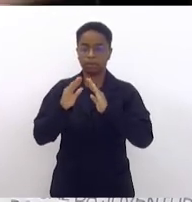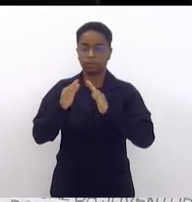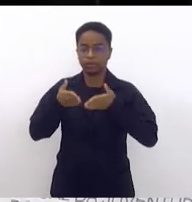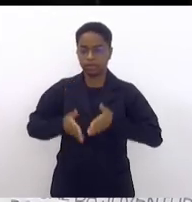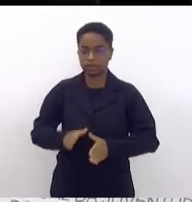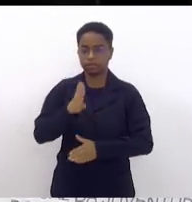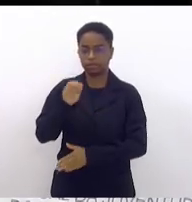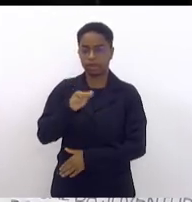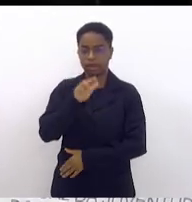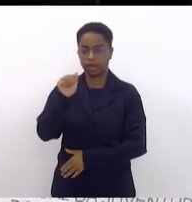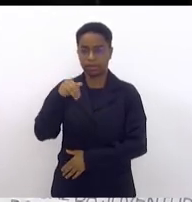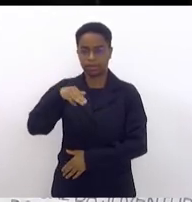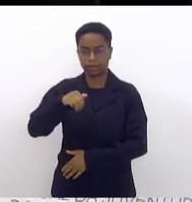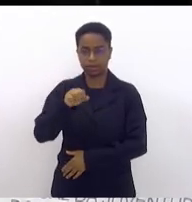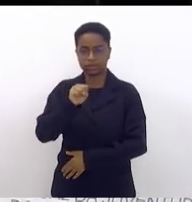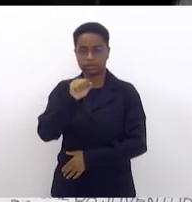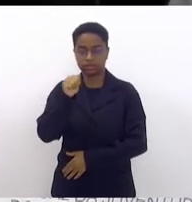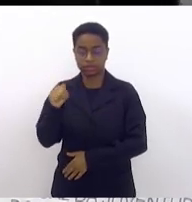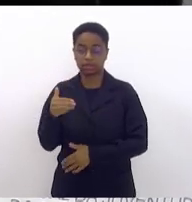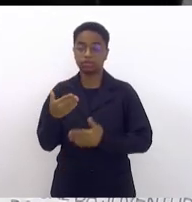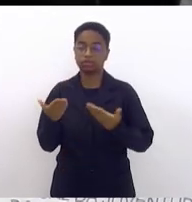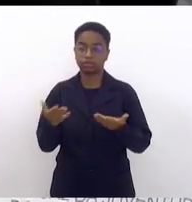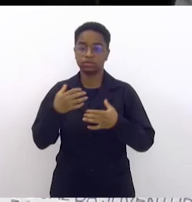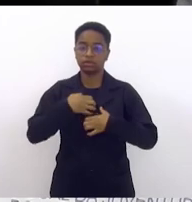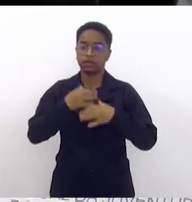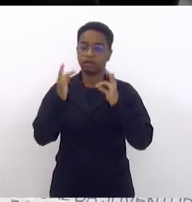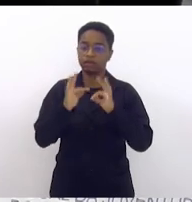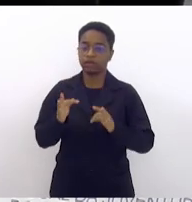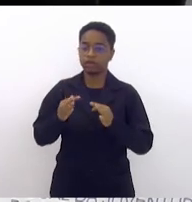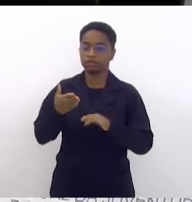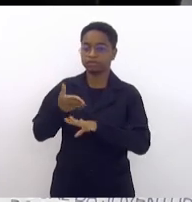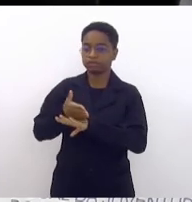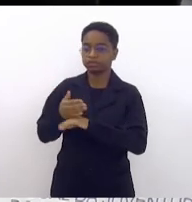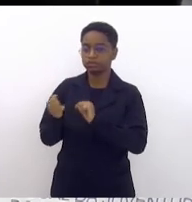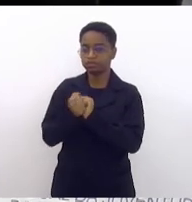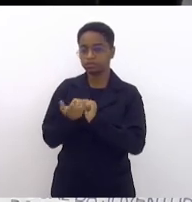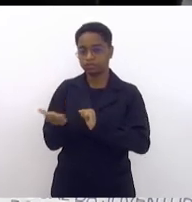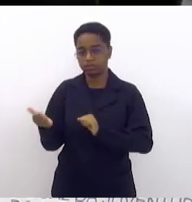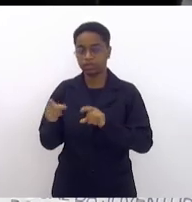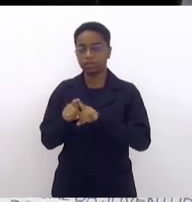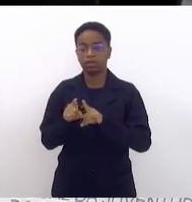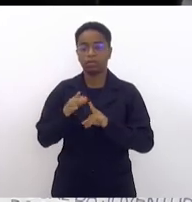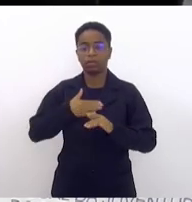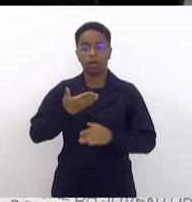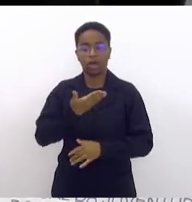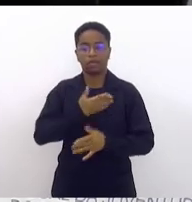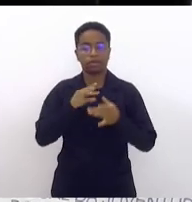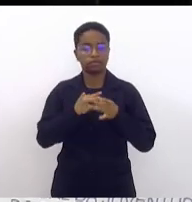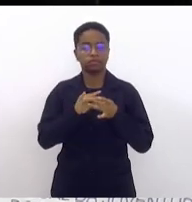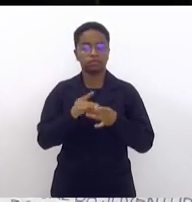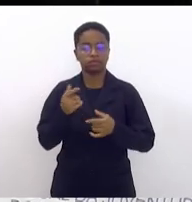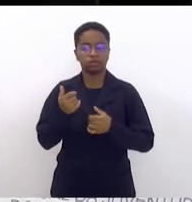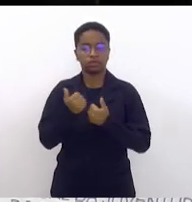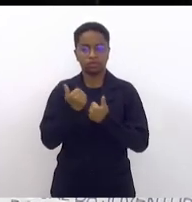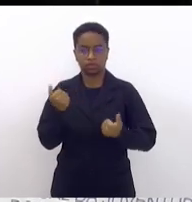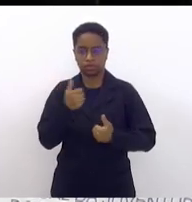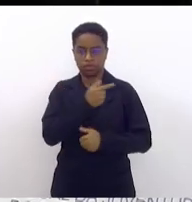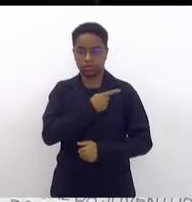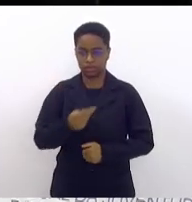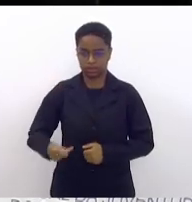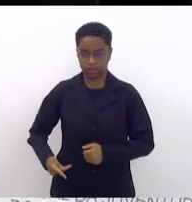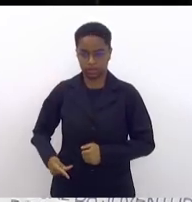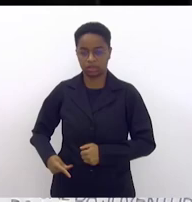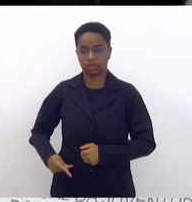é grande prazer compor a mesa com você eh o meu super amigo vice-presidente do fórum Estadual super